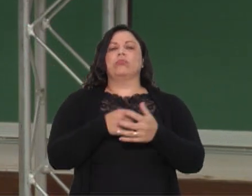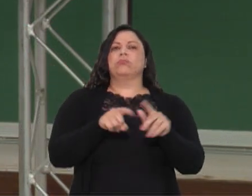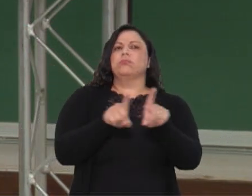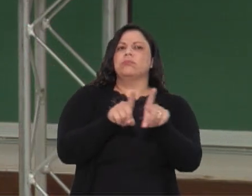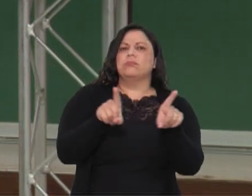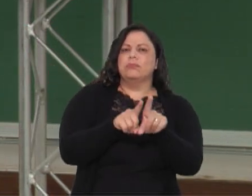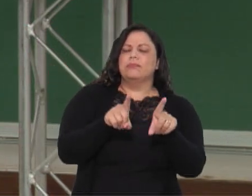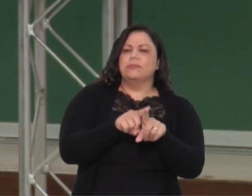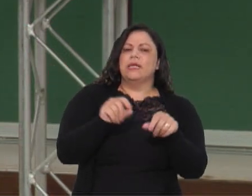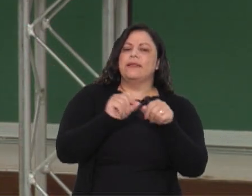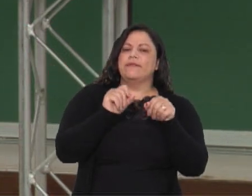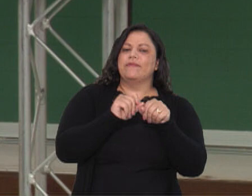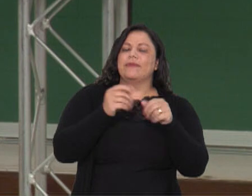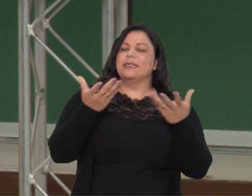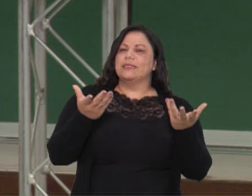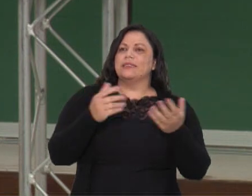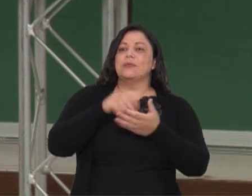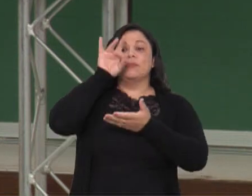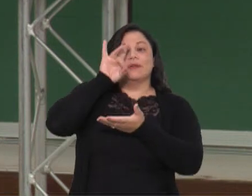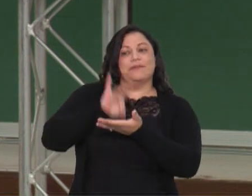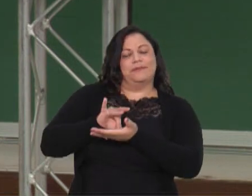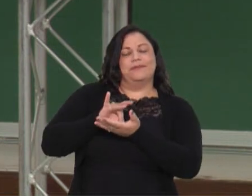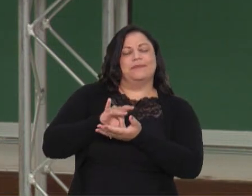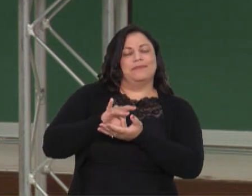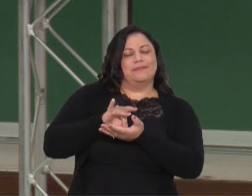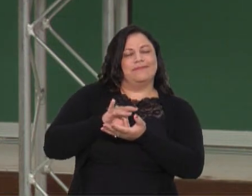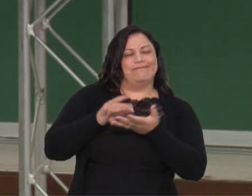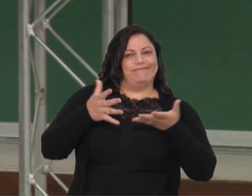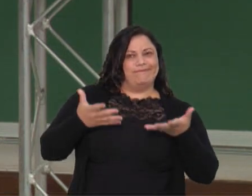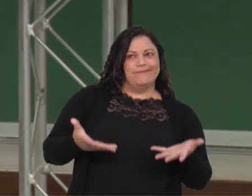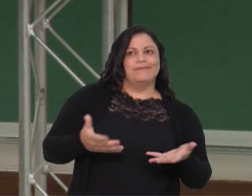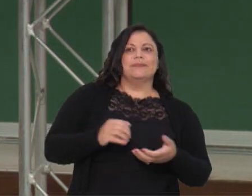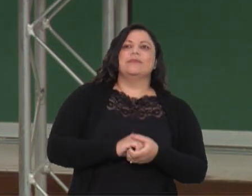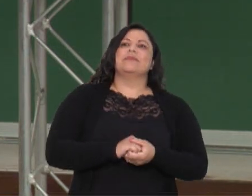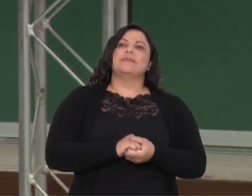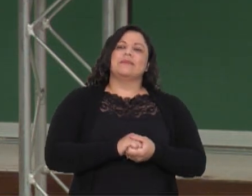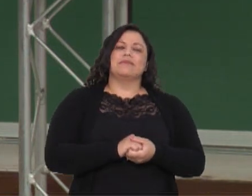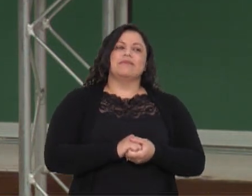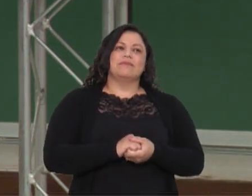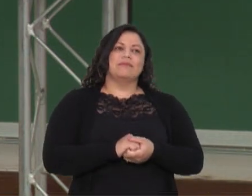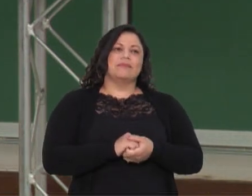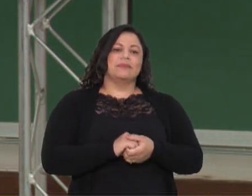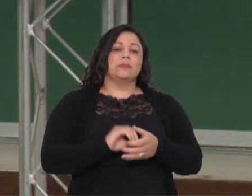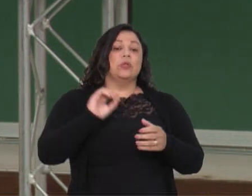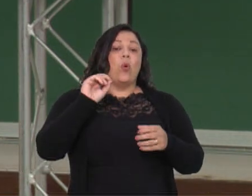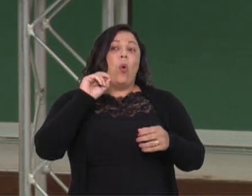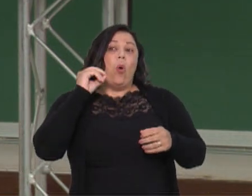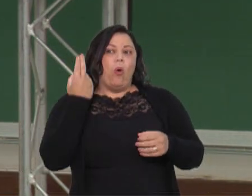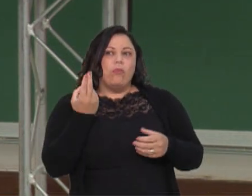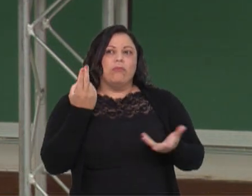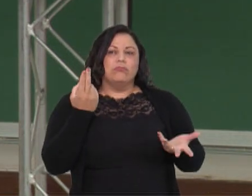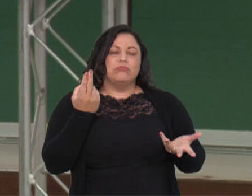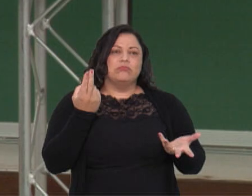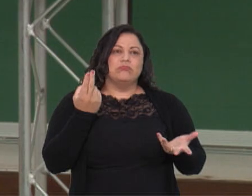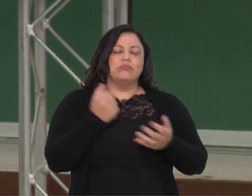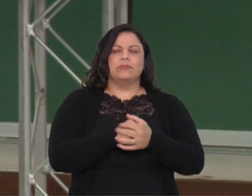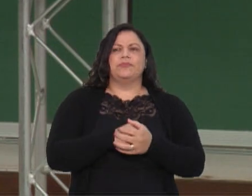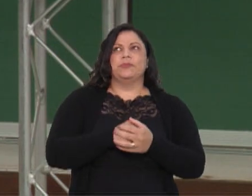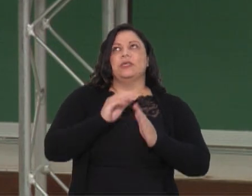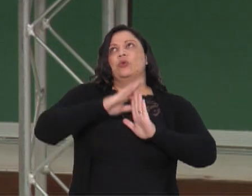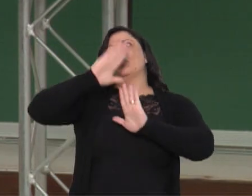também, fazer uma afirmação, tá? Por que estou dizendo que ou no caso? Porque nem